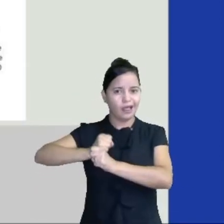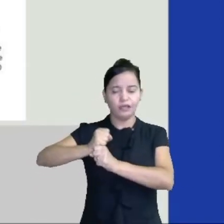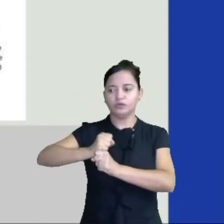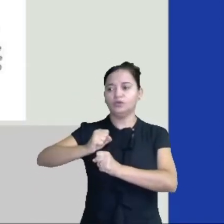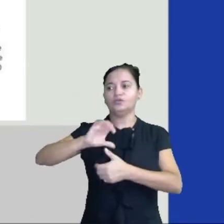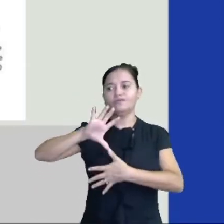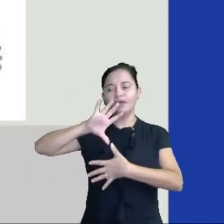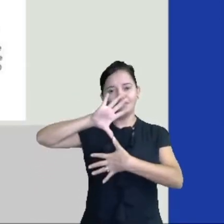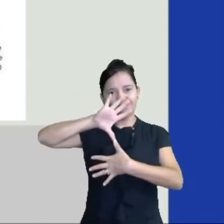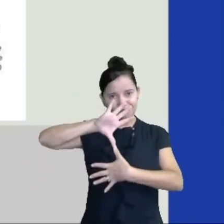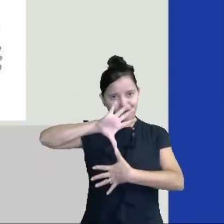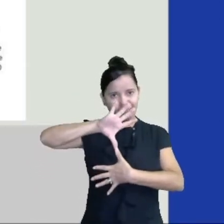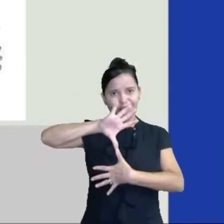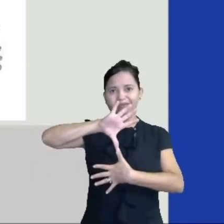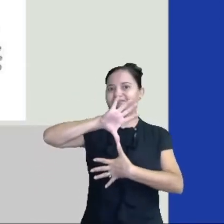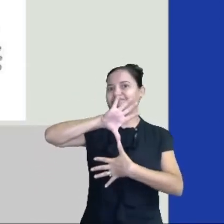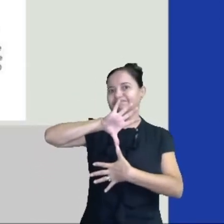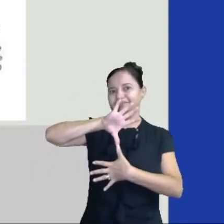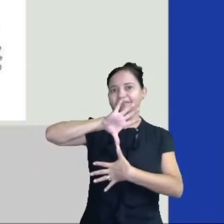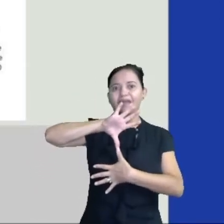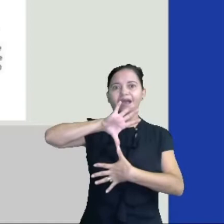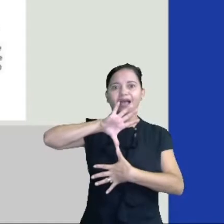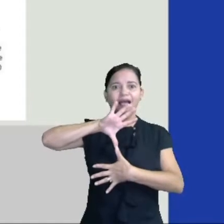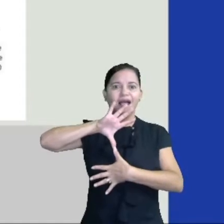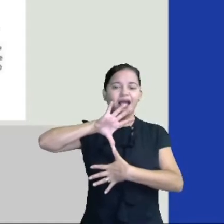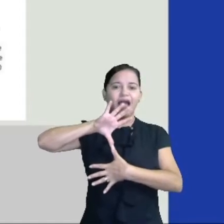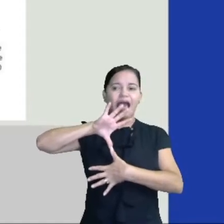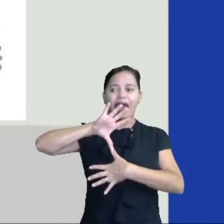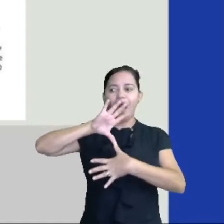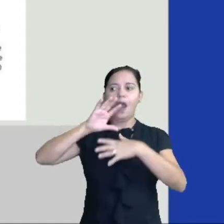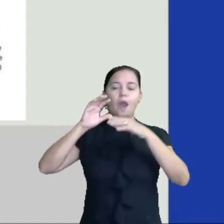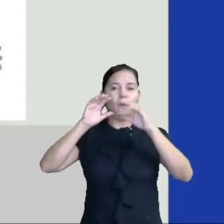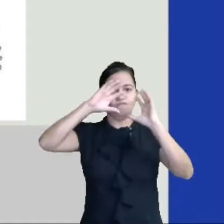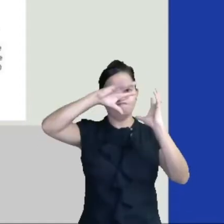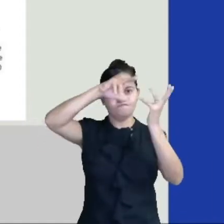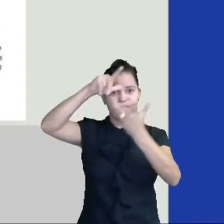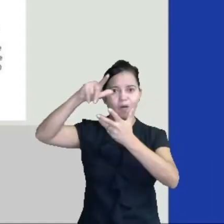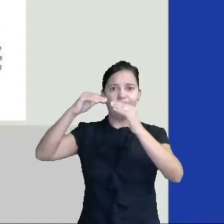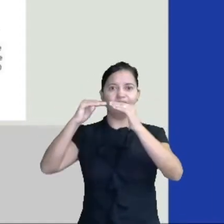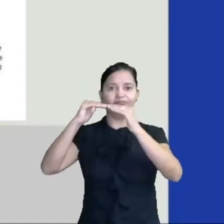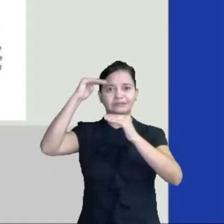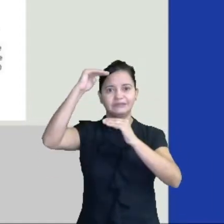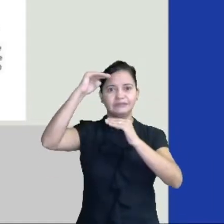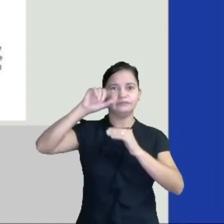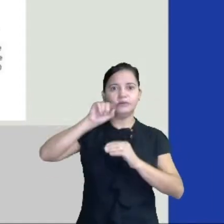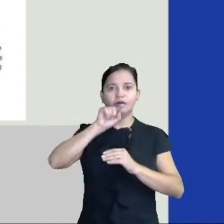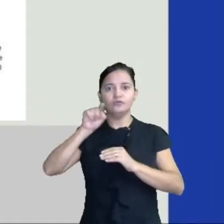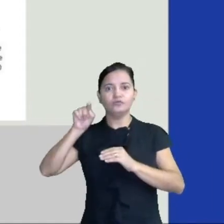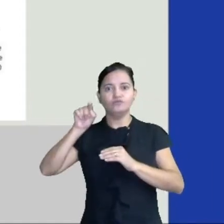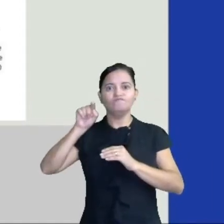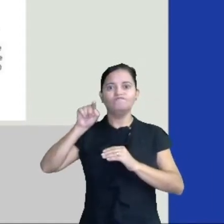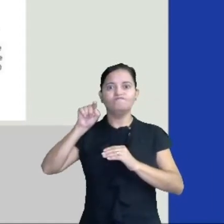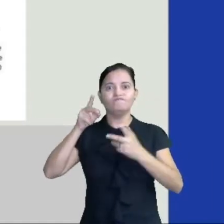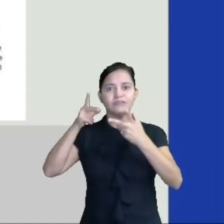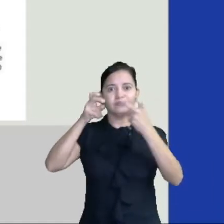você vê como eram essas ondas de calores, né, como o efeito estufa era e como o aquecimento global